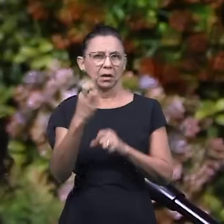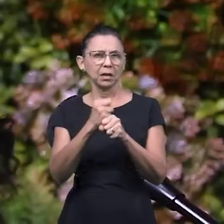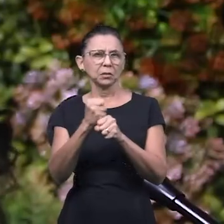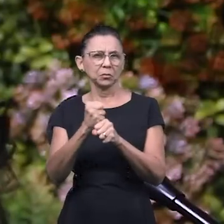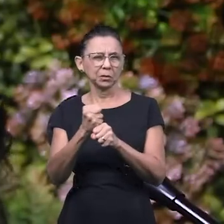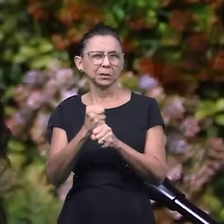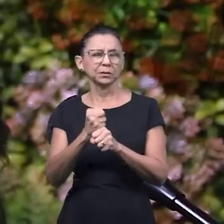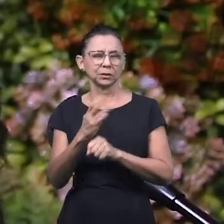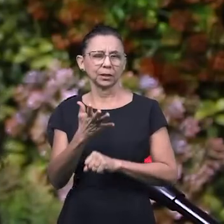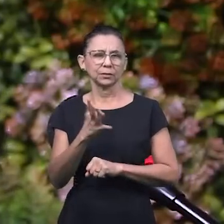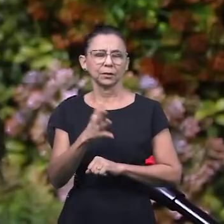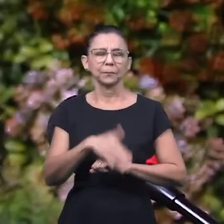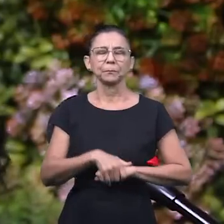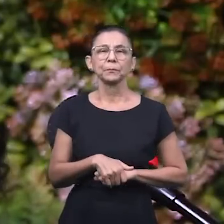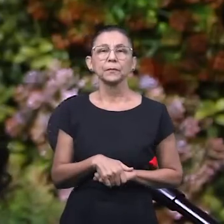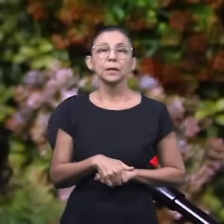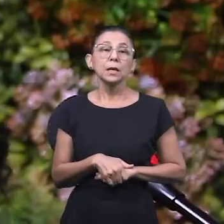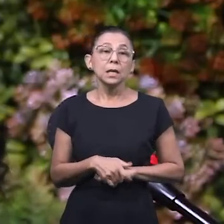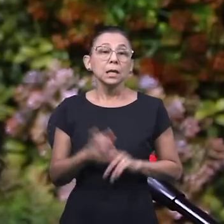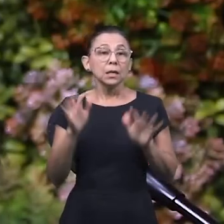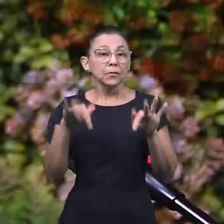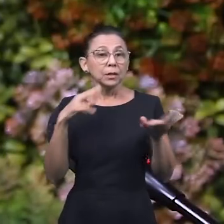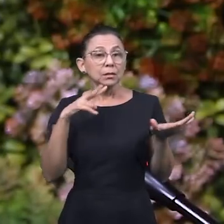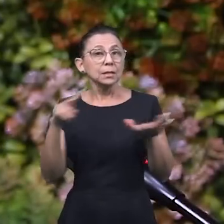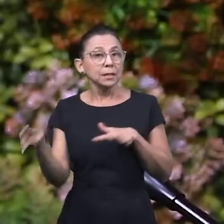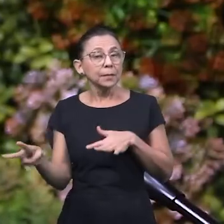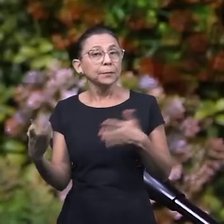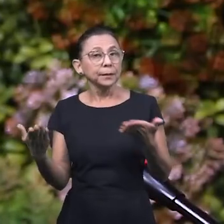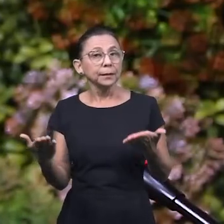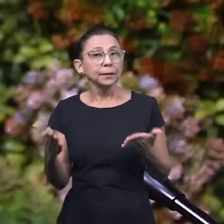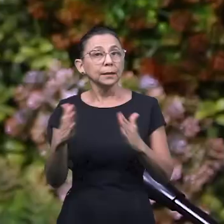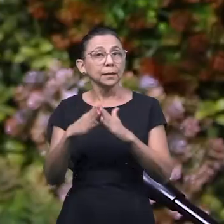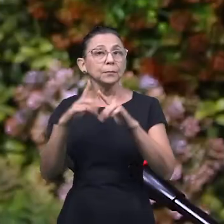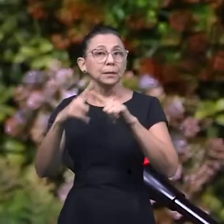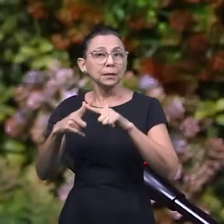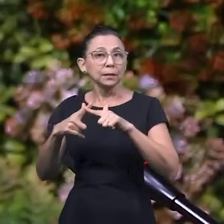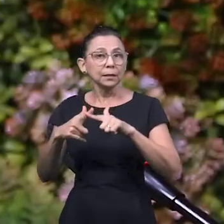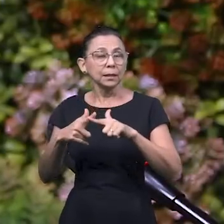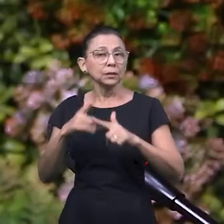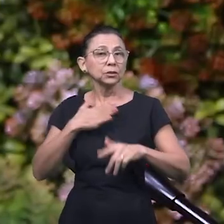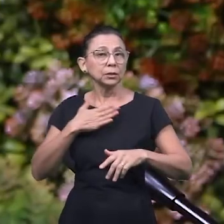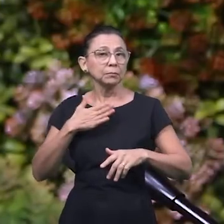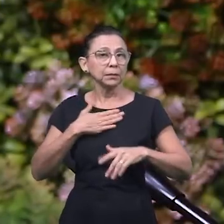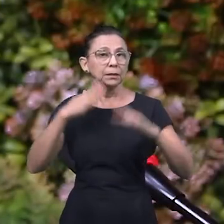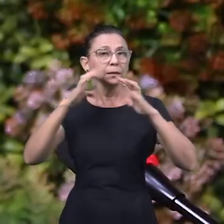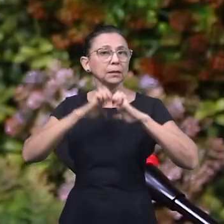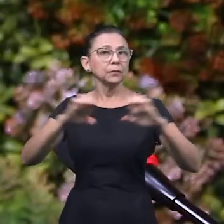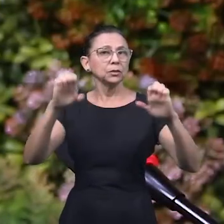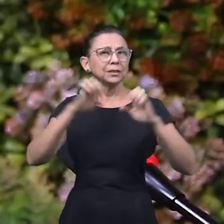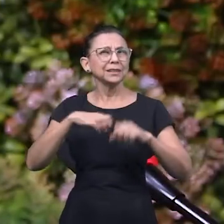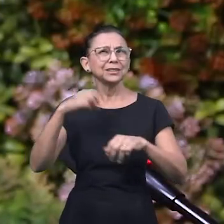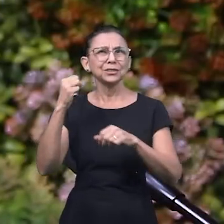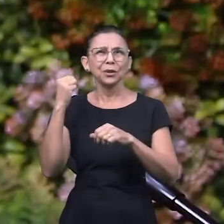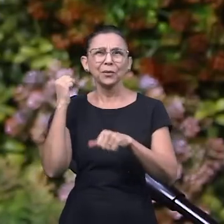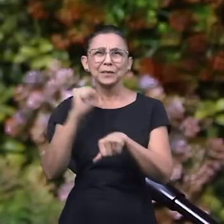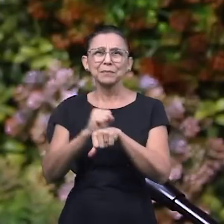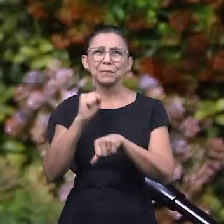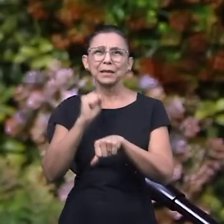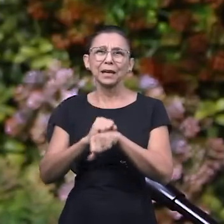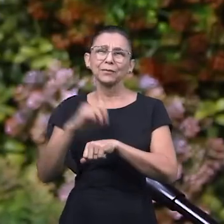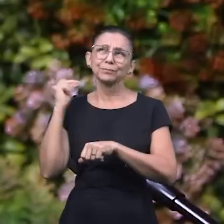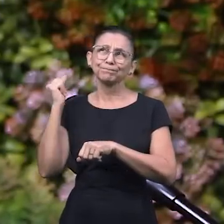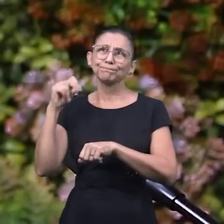4 anos. E ali, naquele final de semana, seria o trabalho na minha igreja. Nós esperávamos por isso há muito